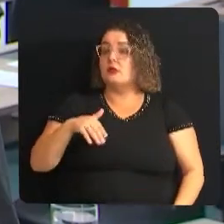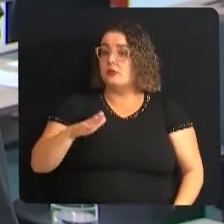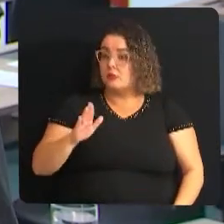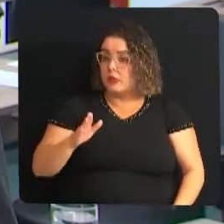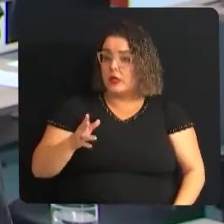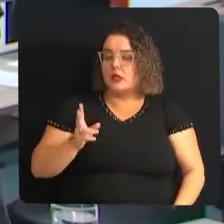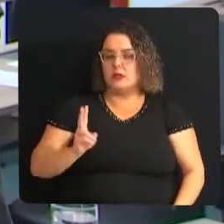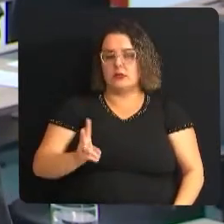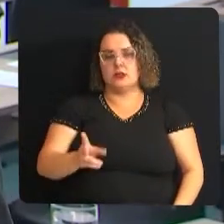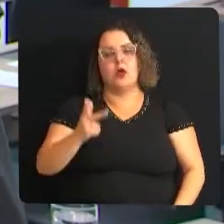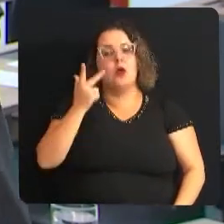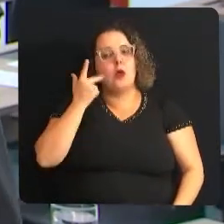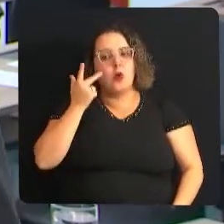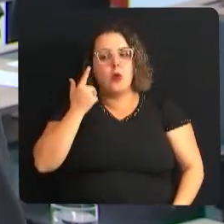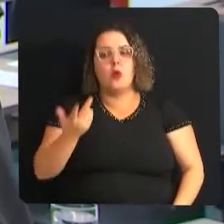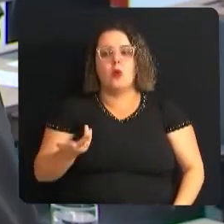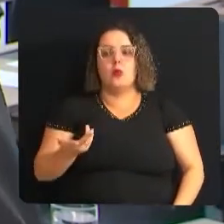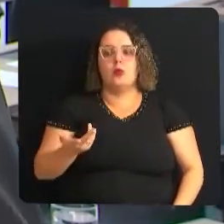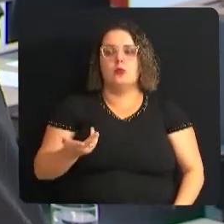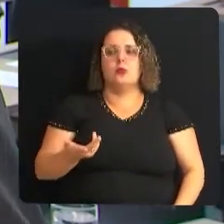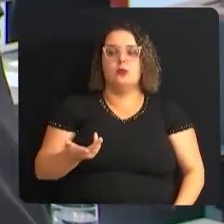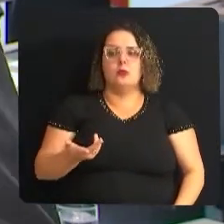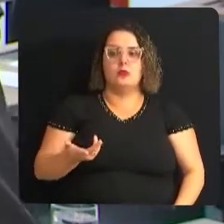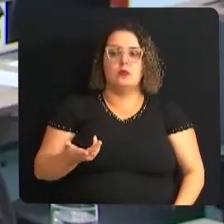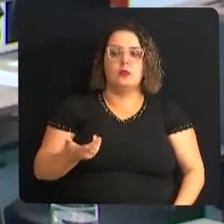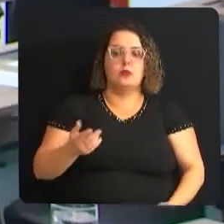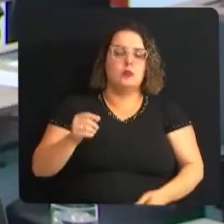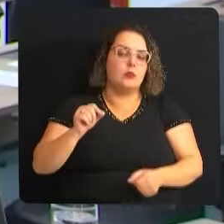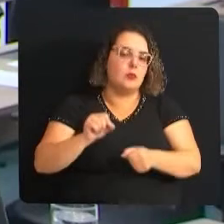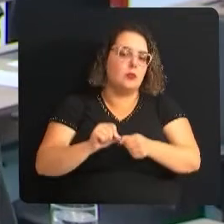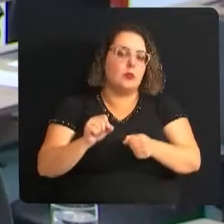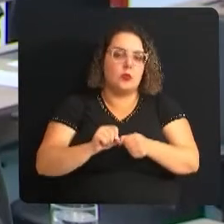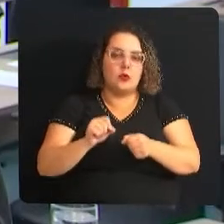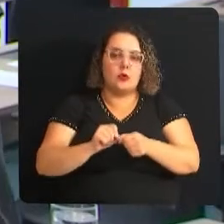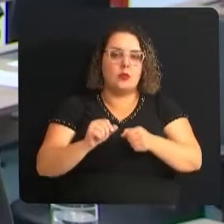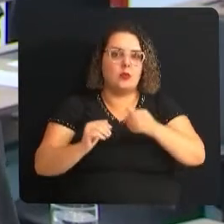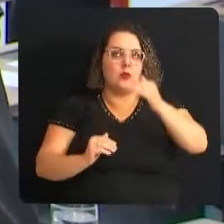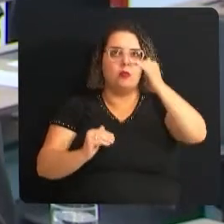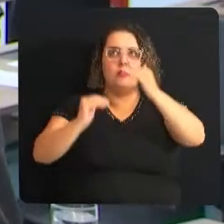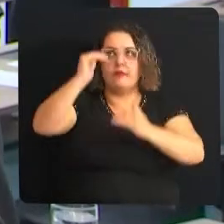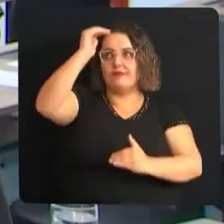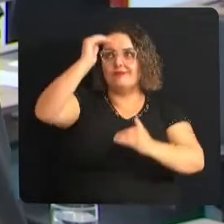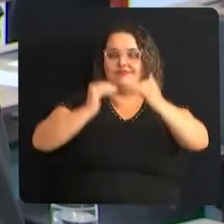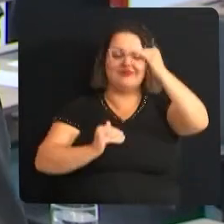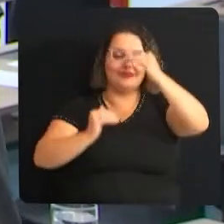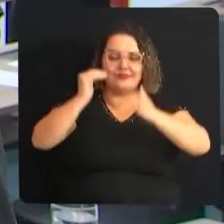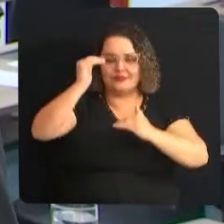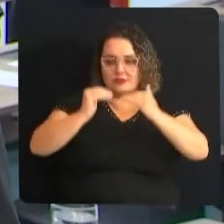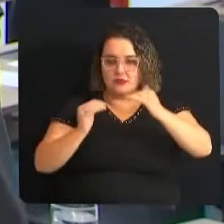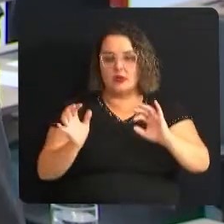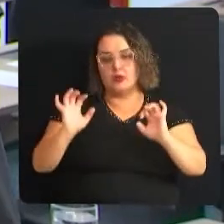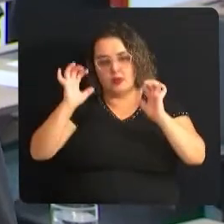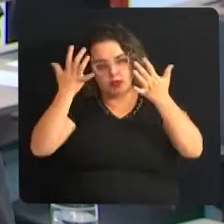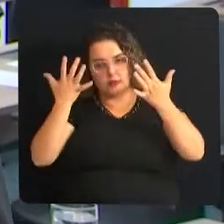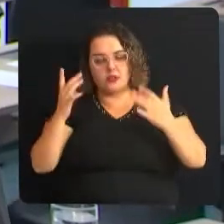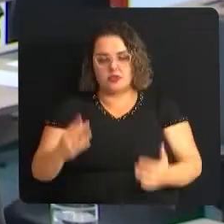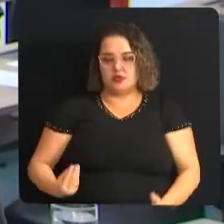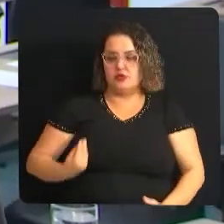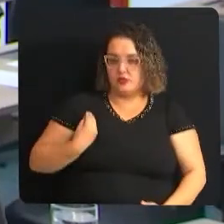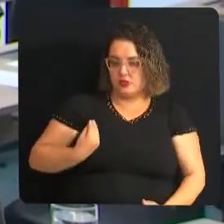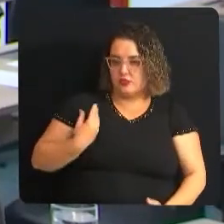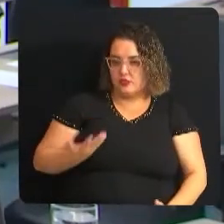mais frequentes devido aos desequilíbrios aí ambientais, climáticos que nós estamos